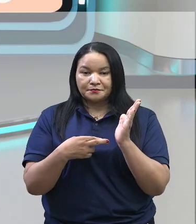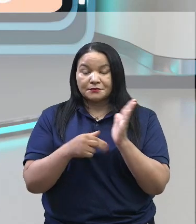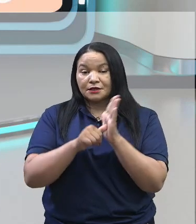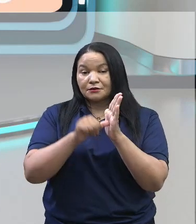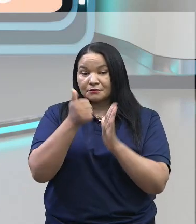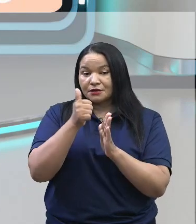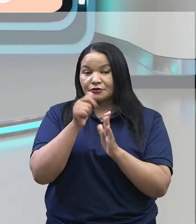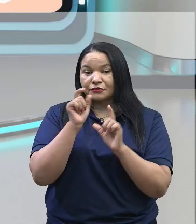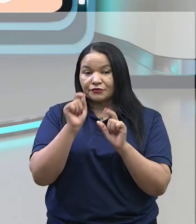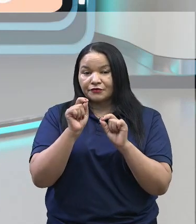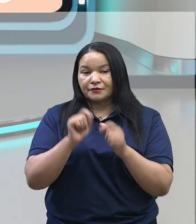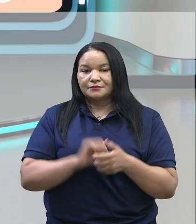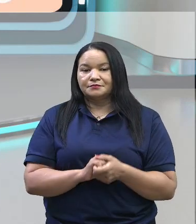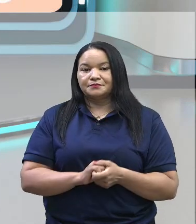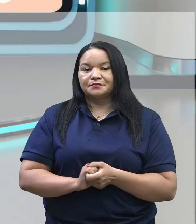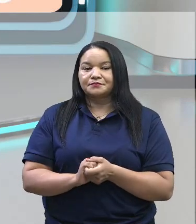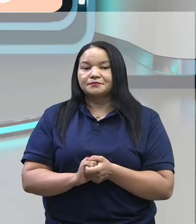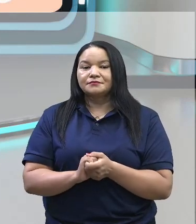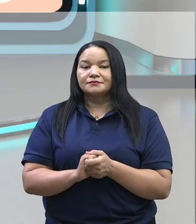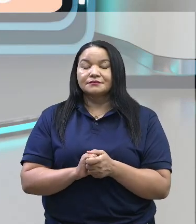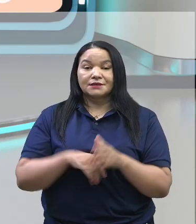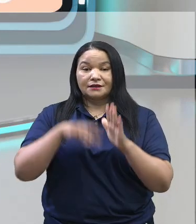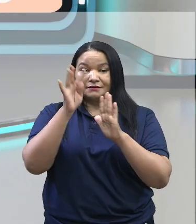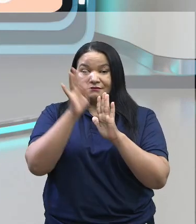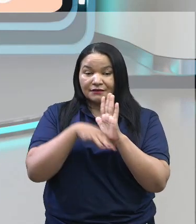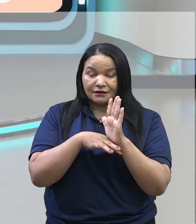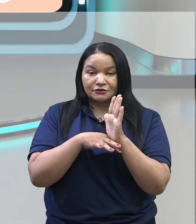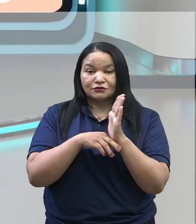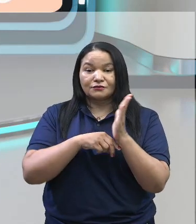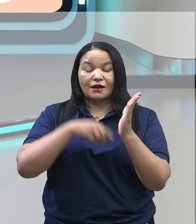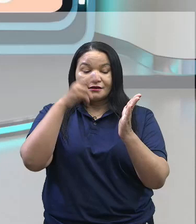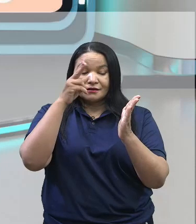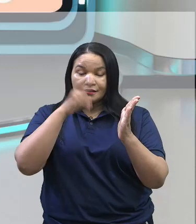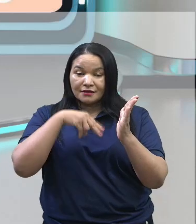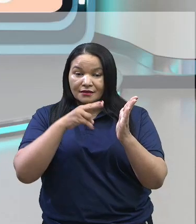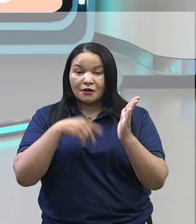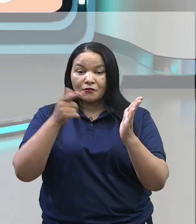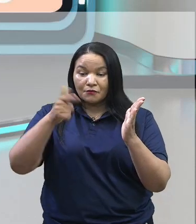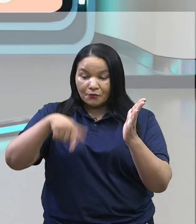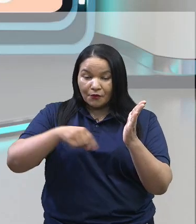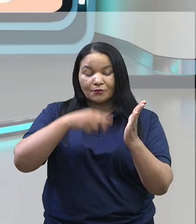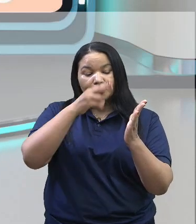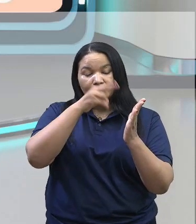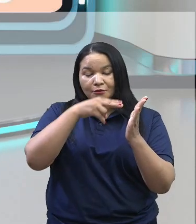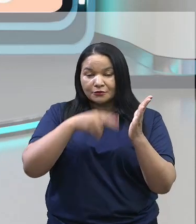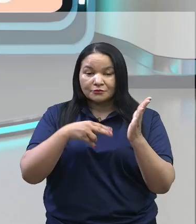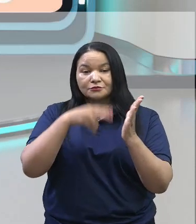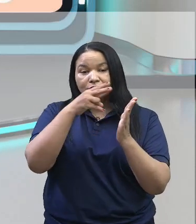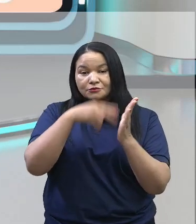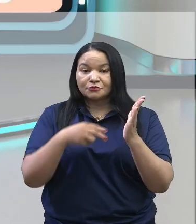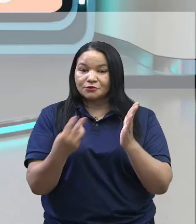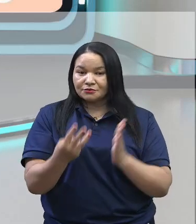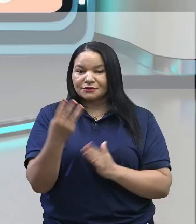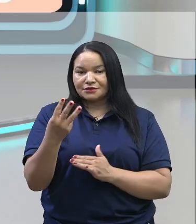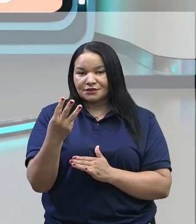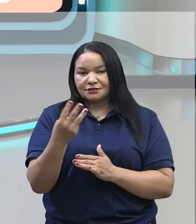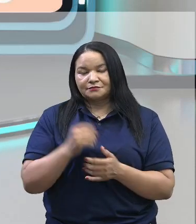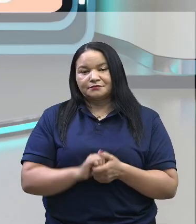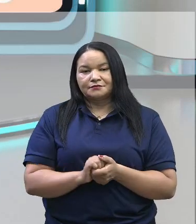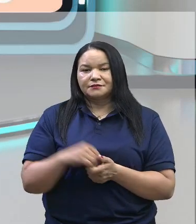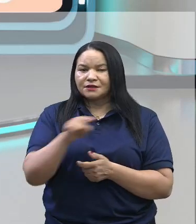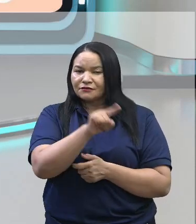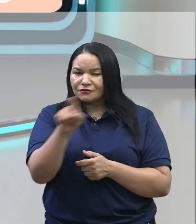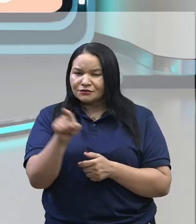ponto aí, ler, no mínimo, 3 vezes um texto. Então, quando você estiver estudando, então,